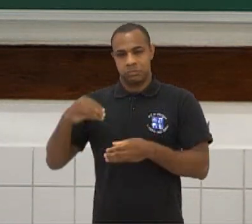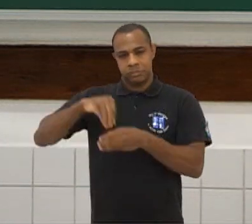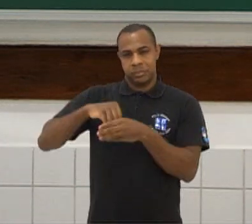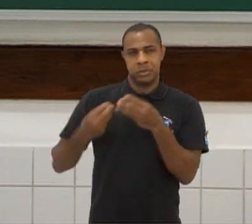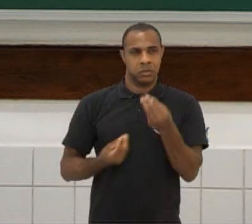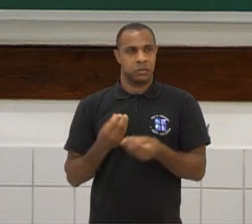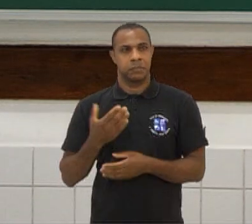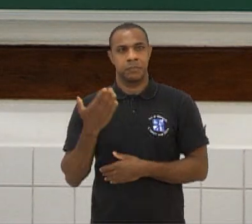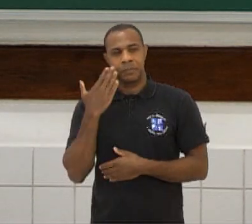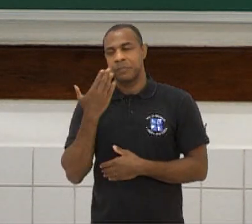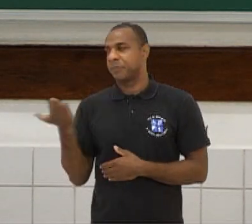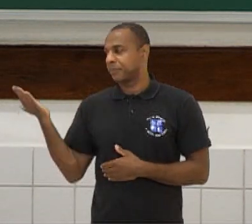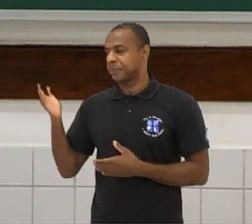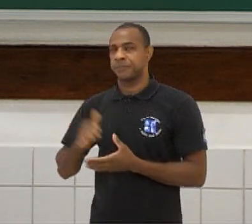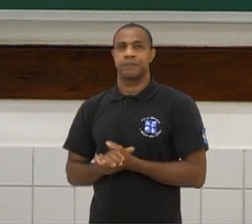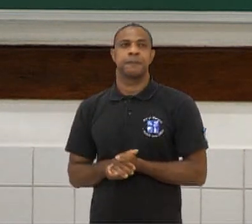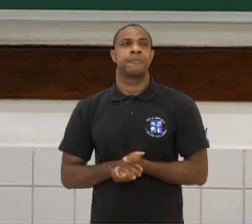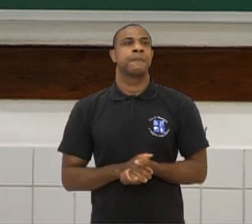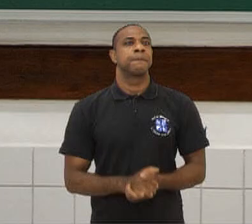esporte. Então, vamos continuar?